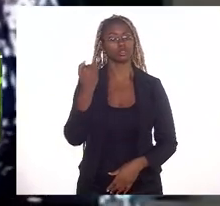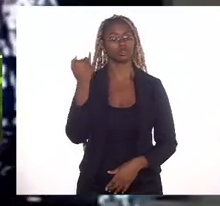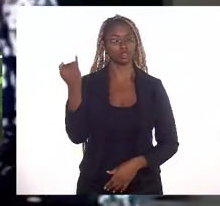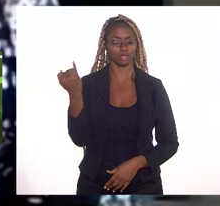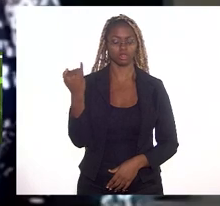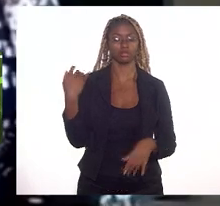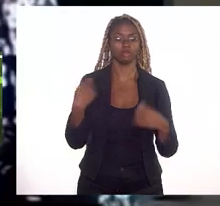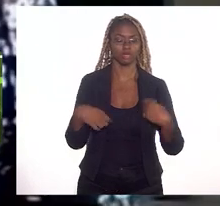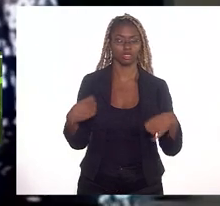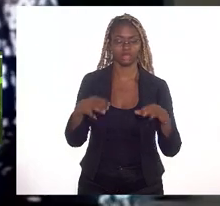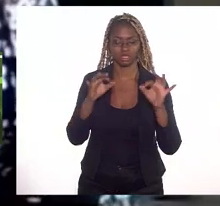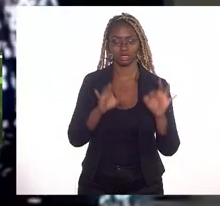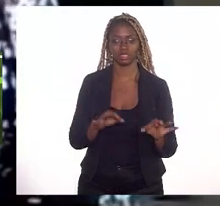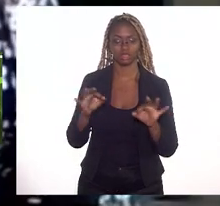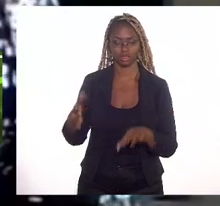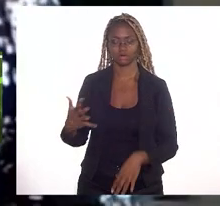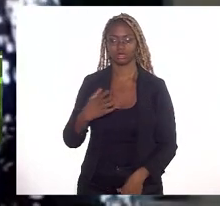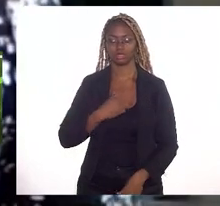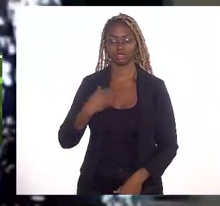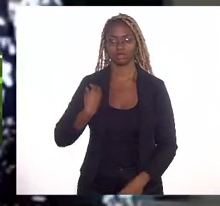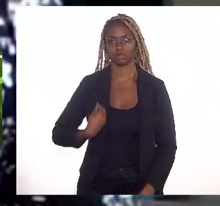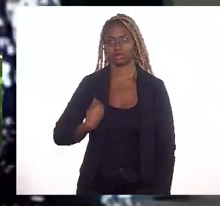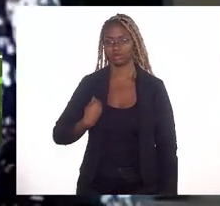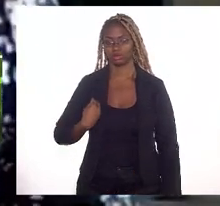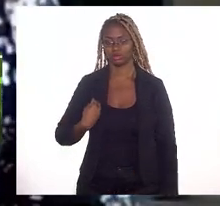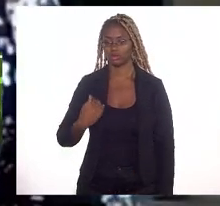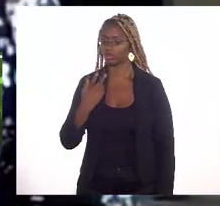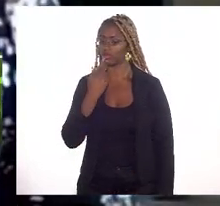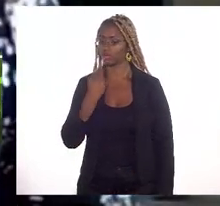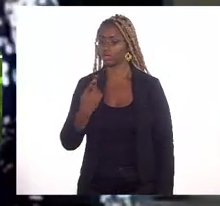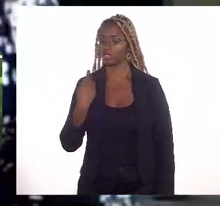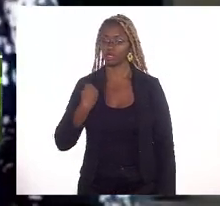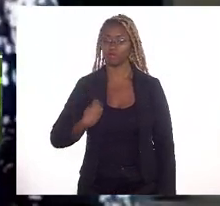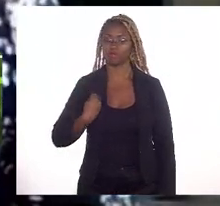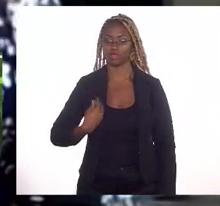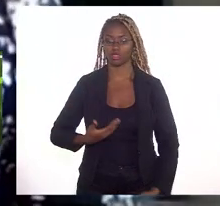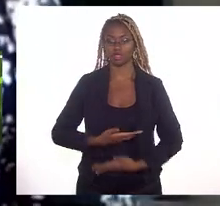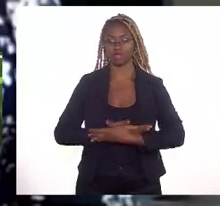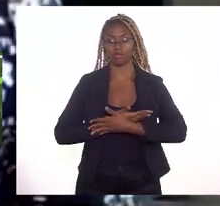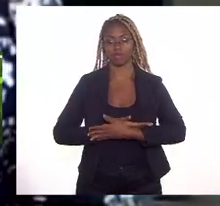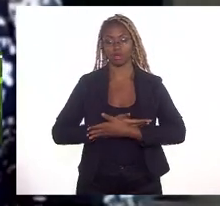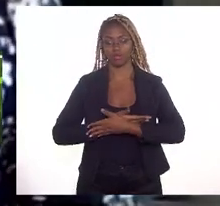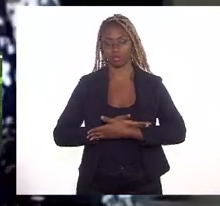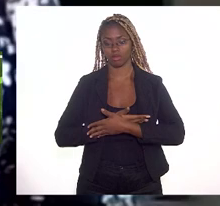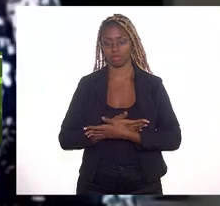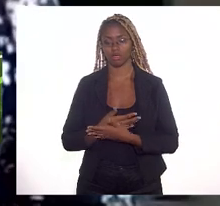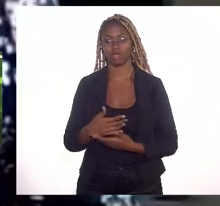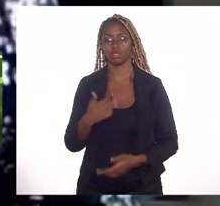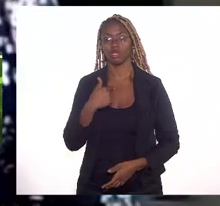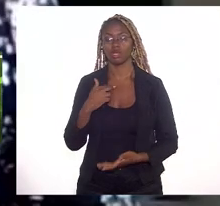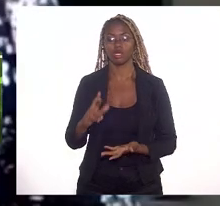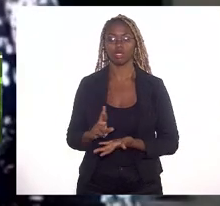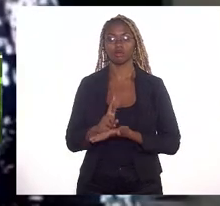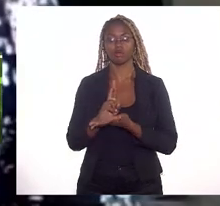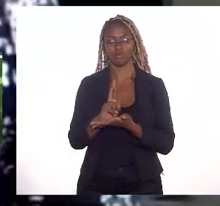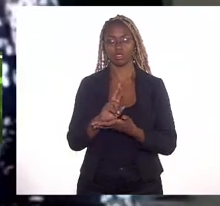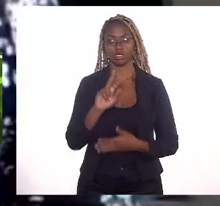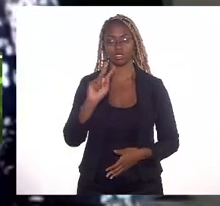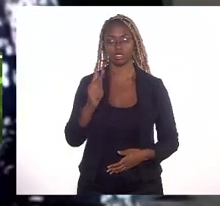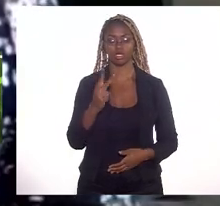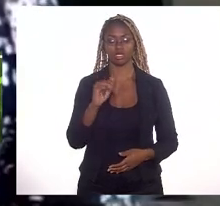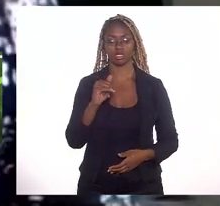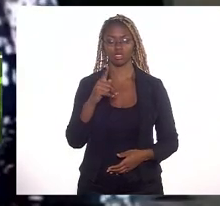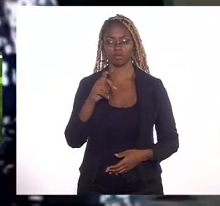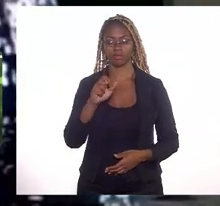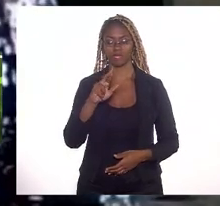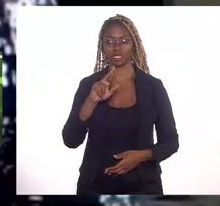forma adequada para salvar vidas. Estamos falando da vida dos nossos bebês. Como represento a hiperplasia adrenal